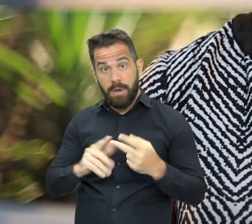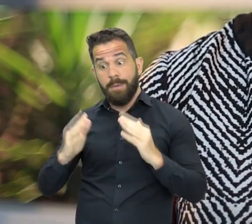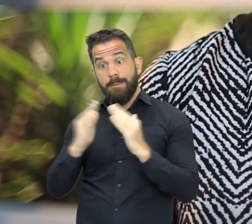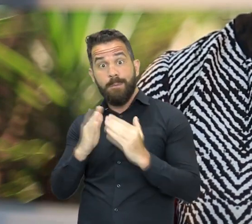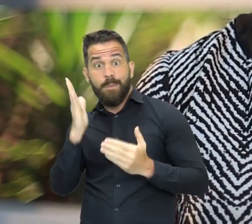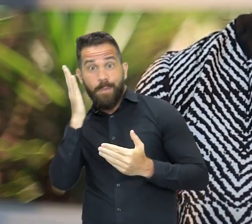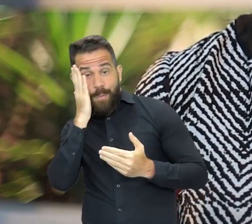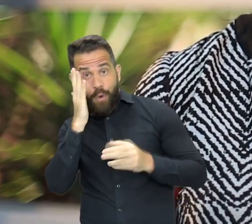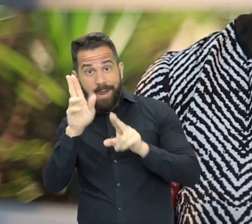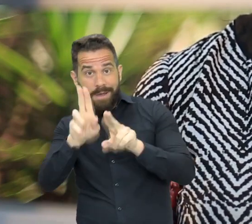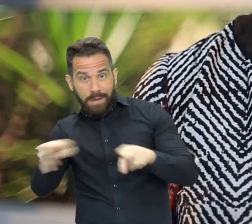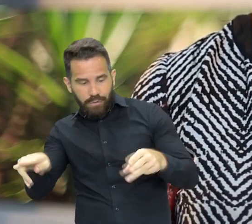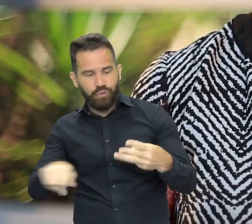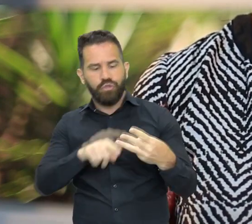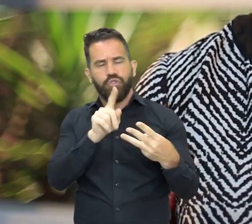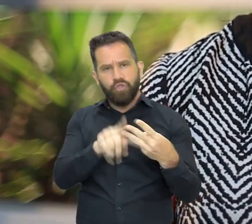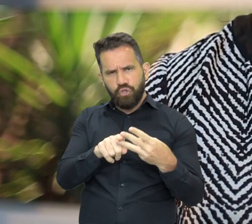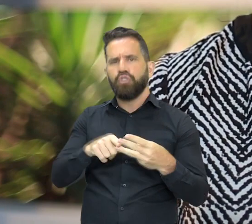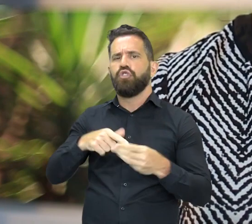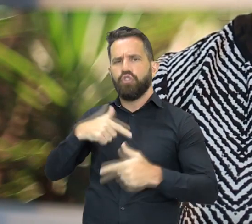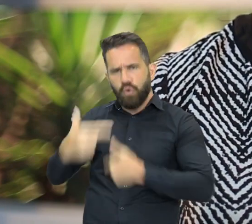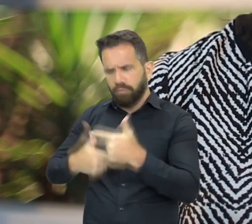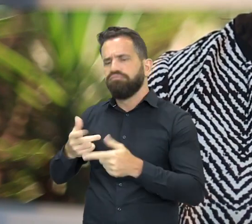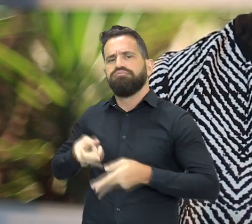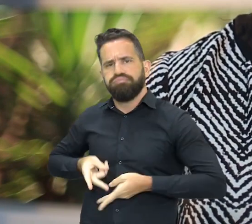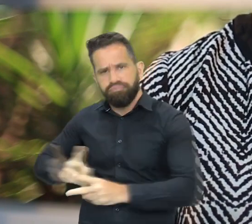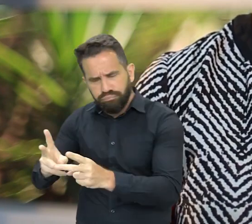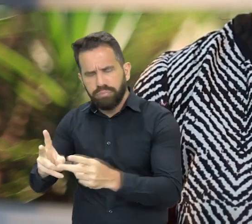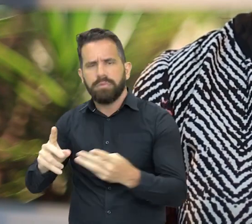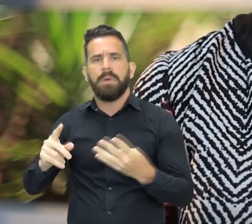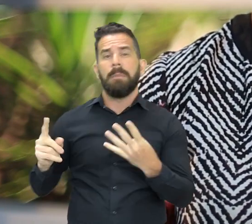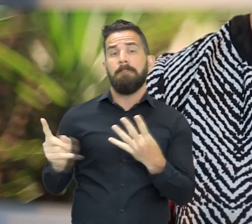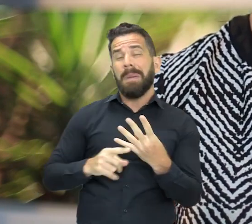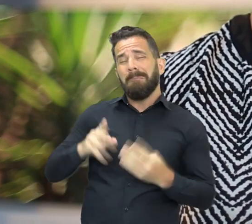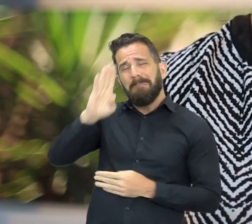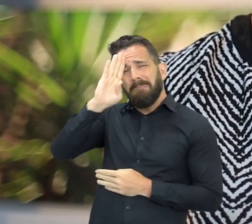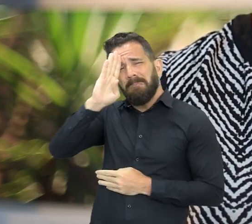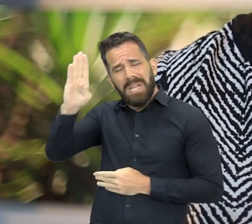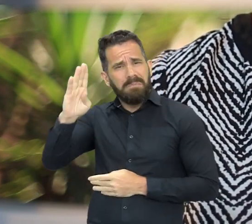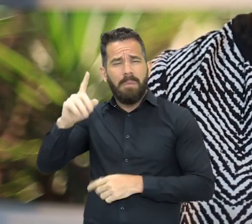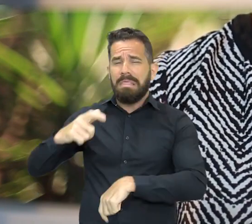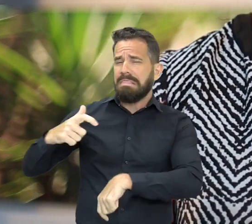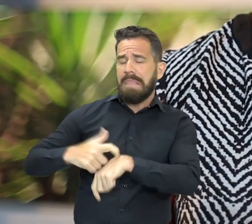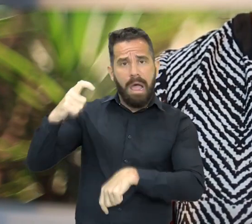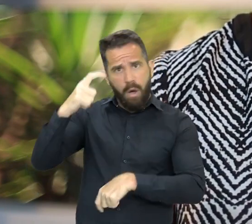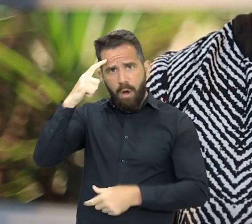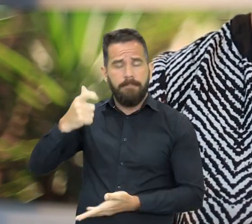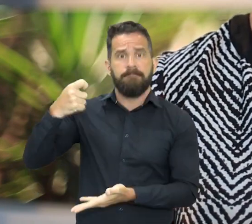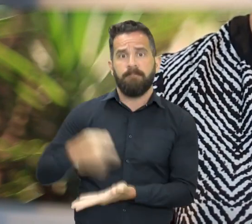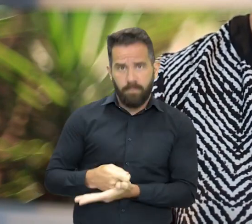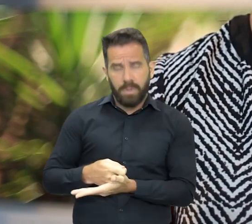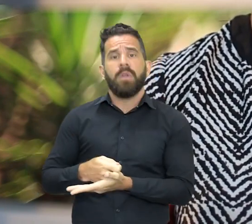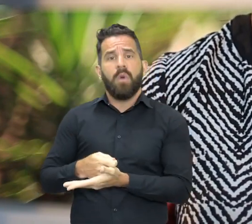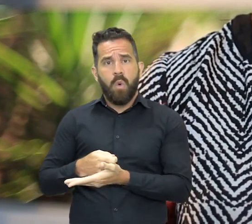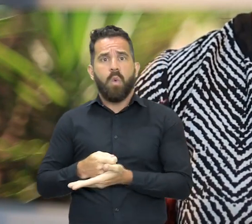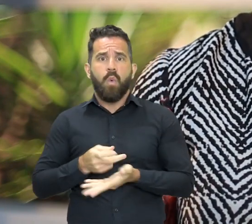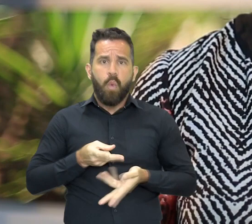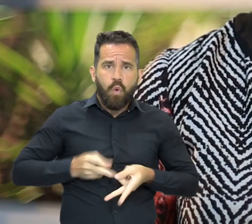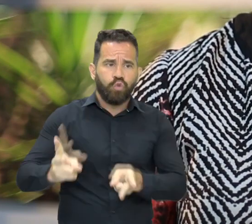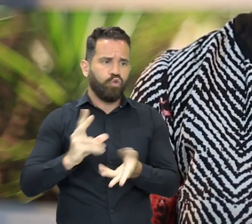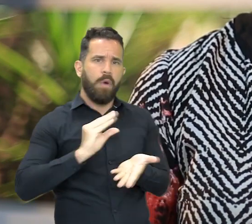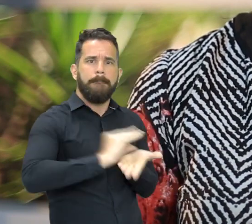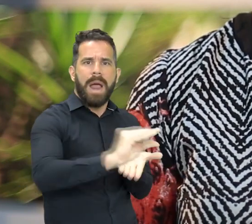alimentação, garantir moradia e garantir continuidade dos serviços e, principalmente, tomamos de imediato